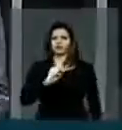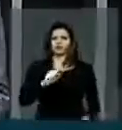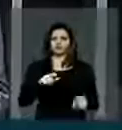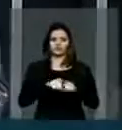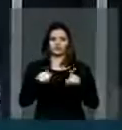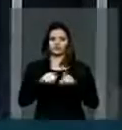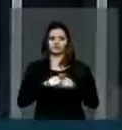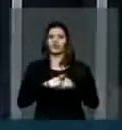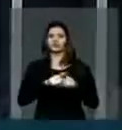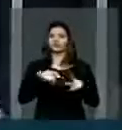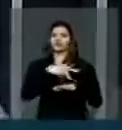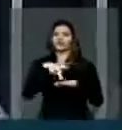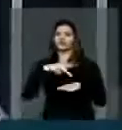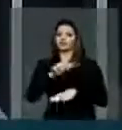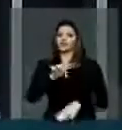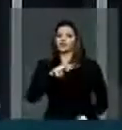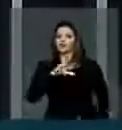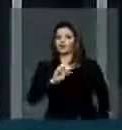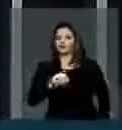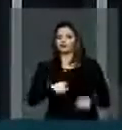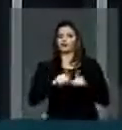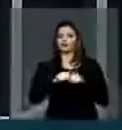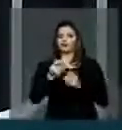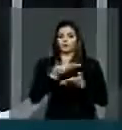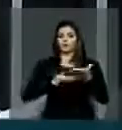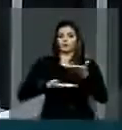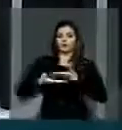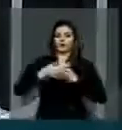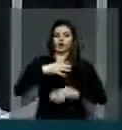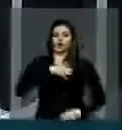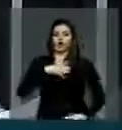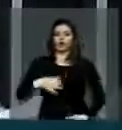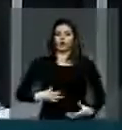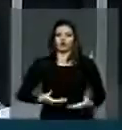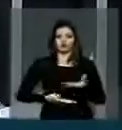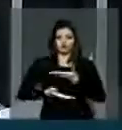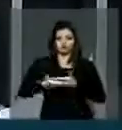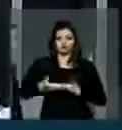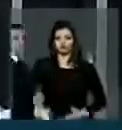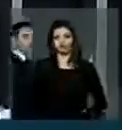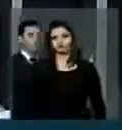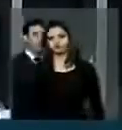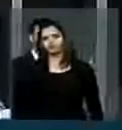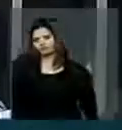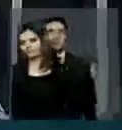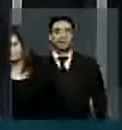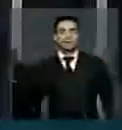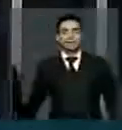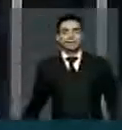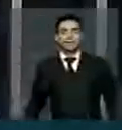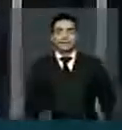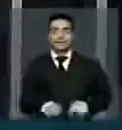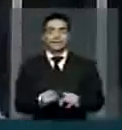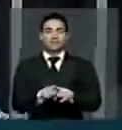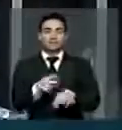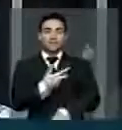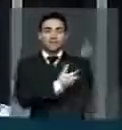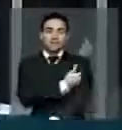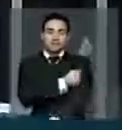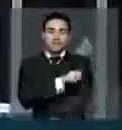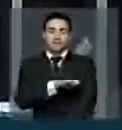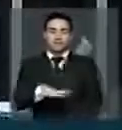medicamentos genéricos e a política de transplante de órgãos. Nessa nossa cobertura de vacinação